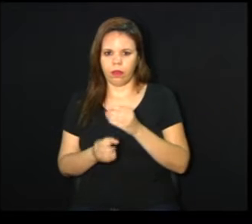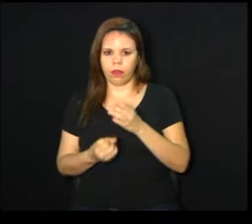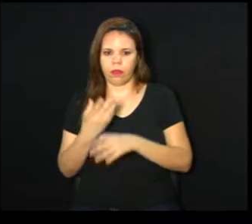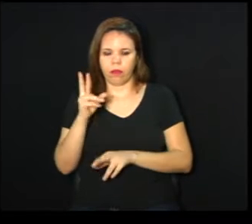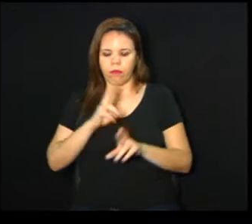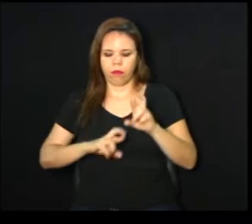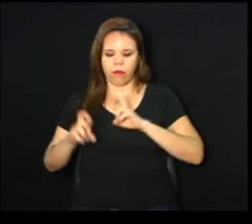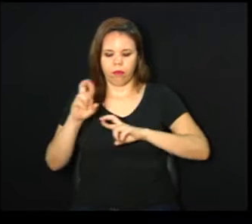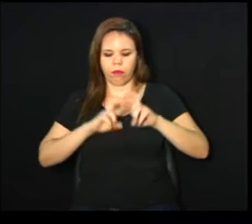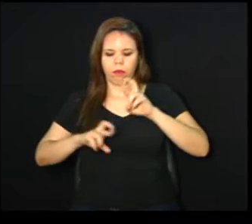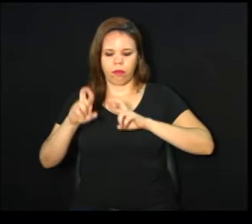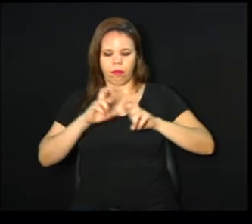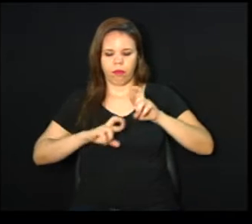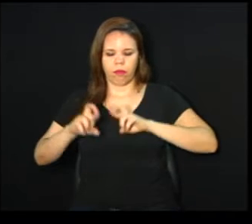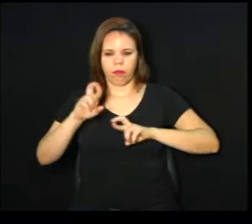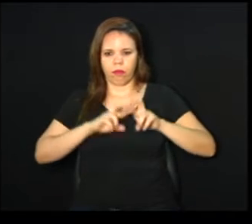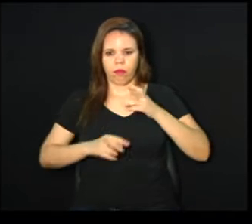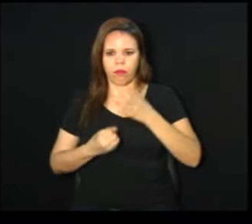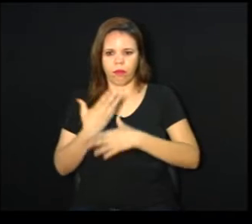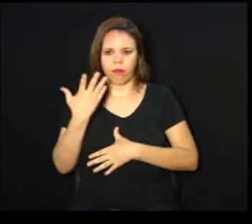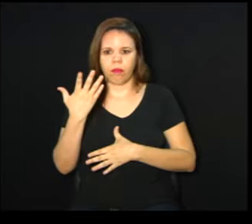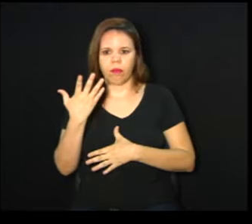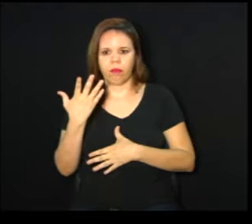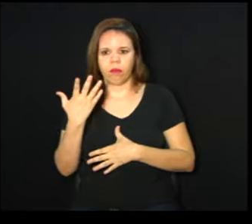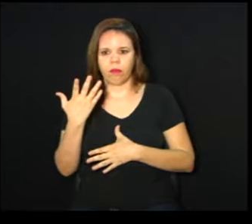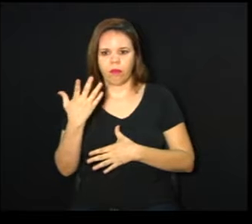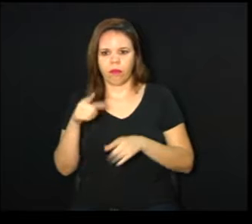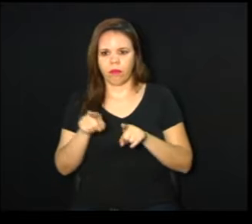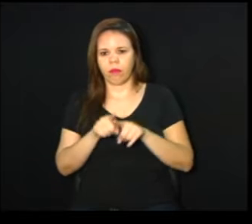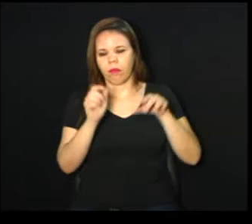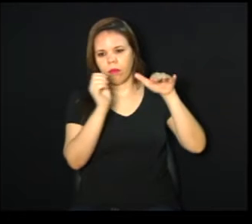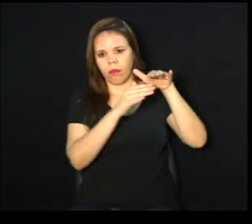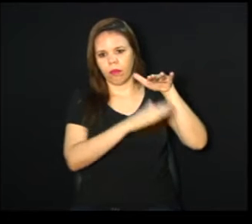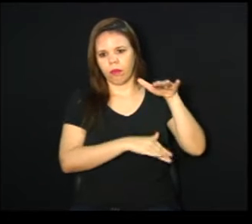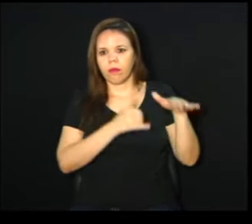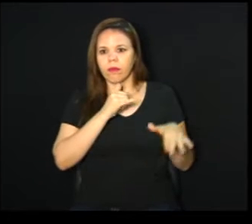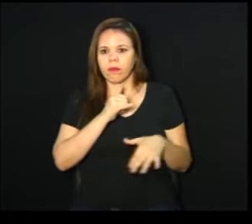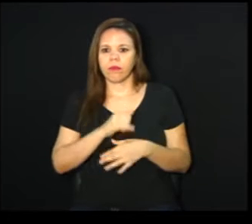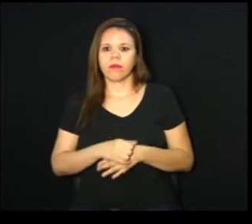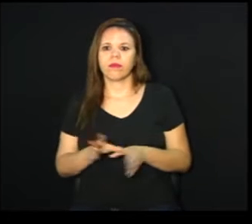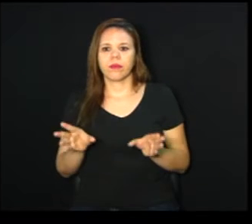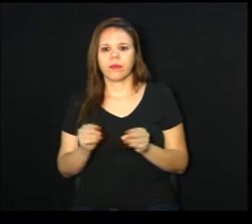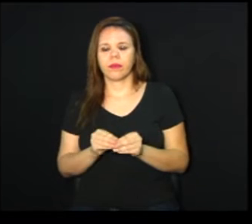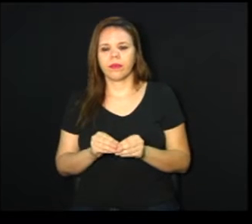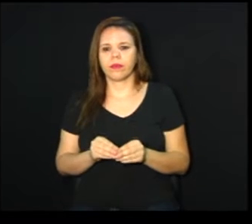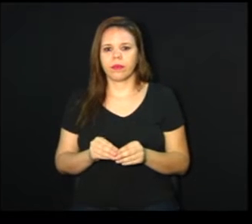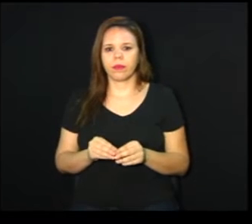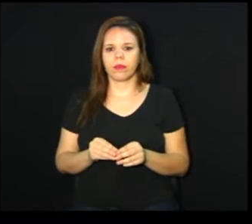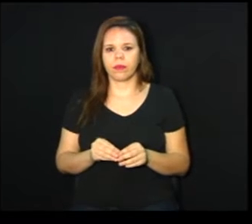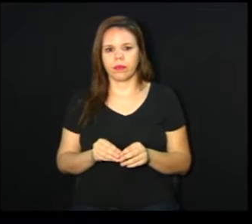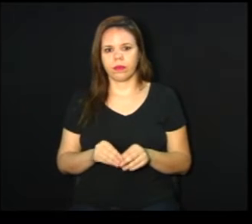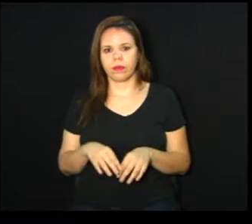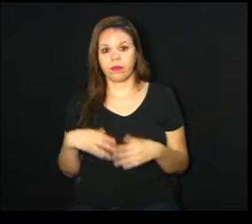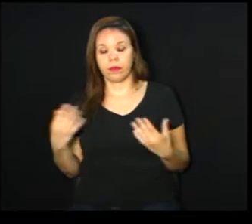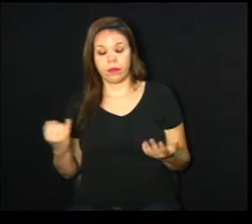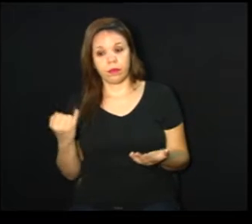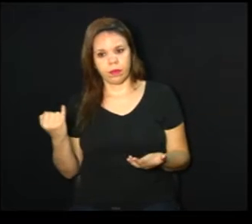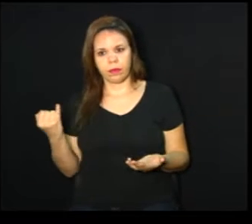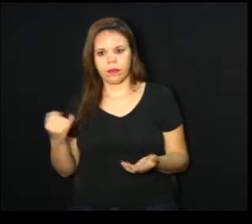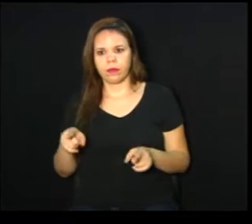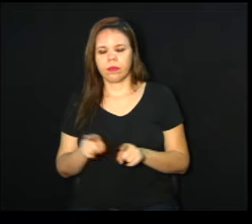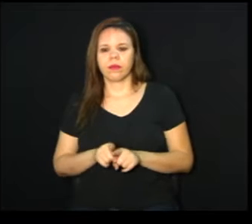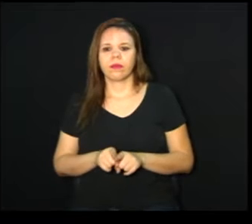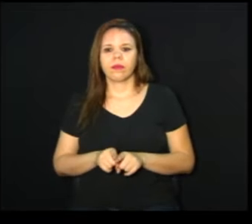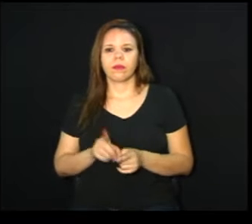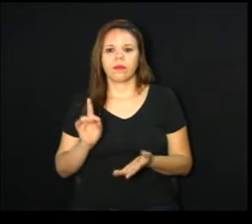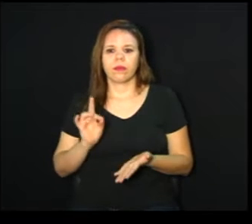geração e também armazenamento de energia. E por fim, e não menos importante, a parte de